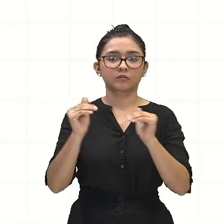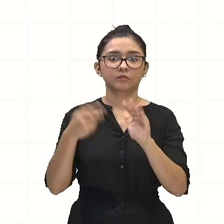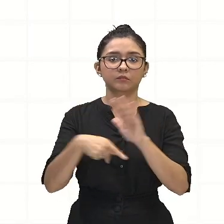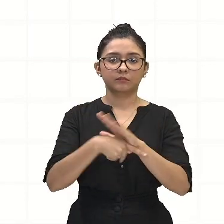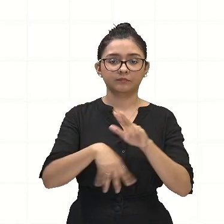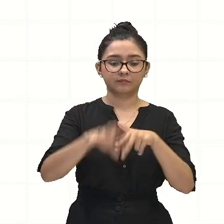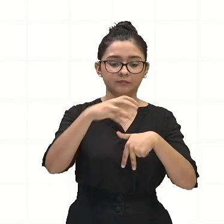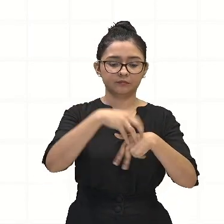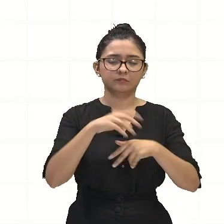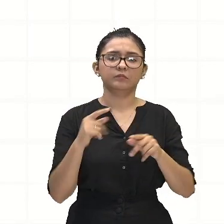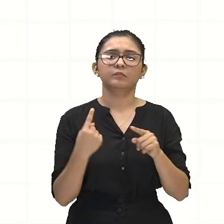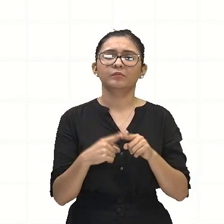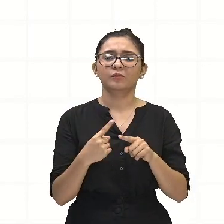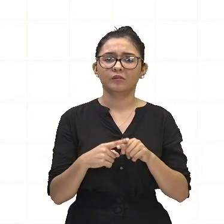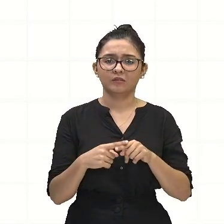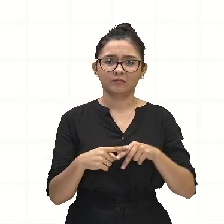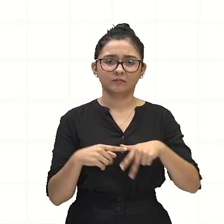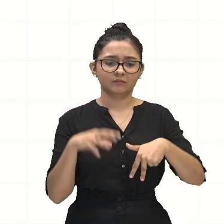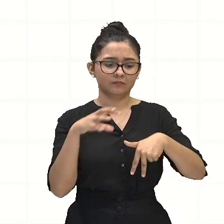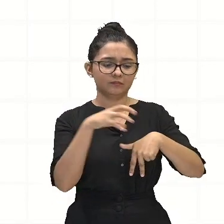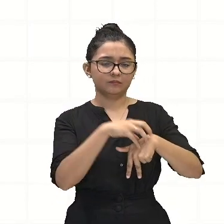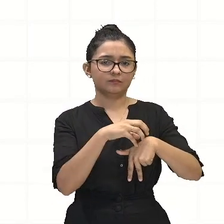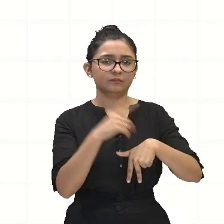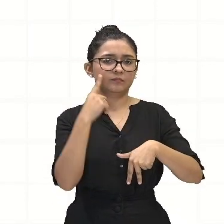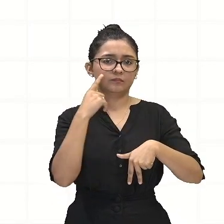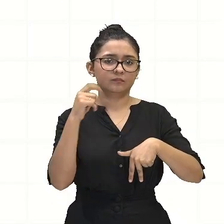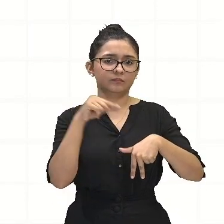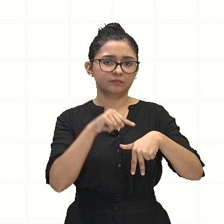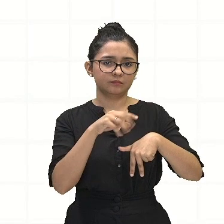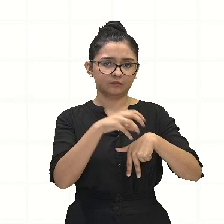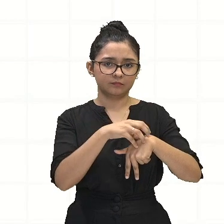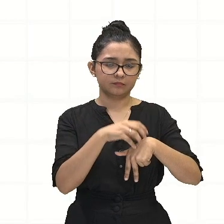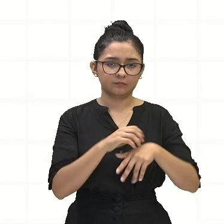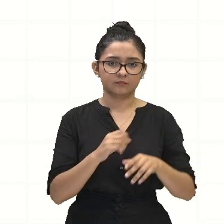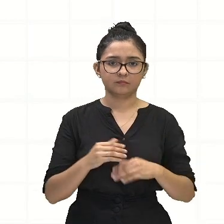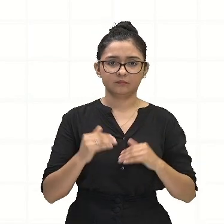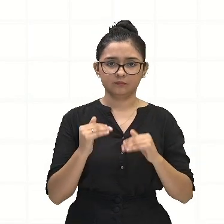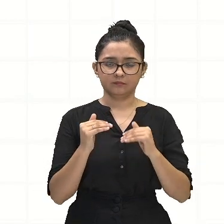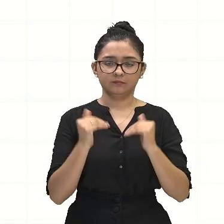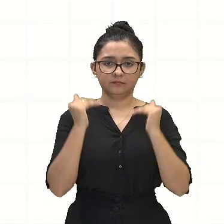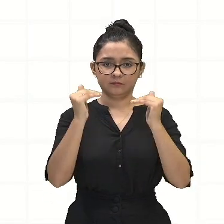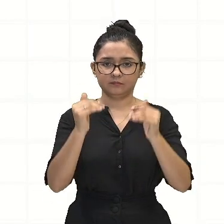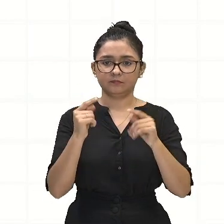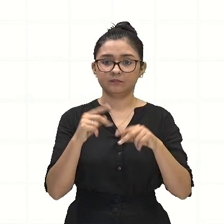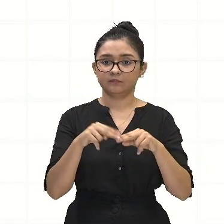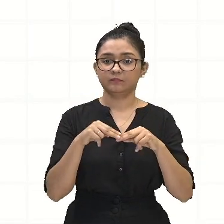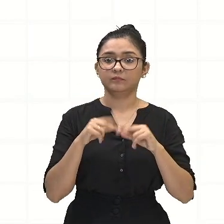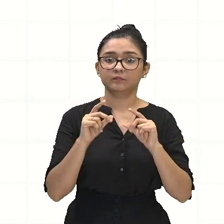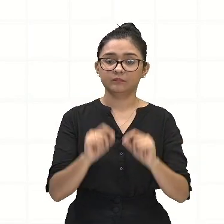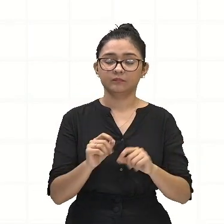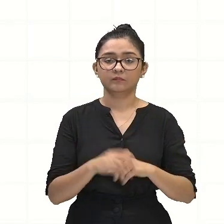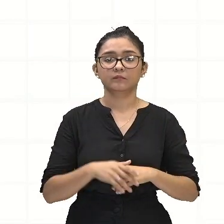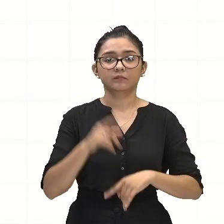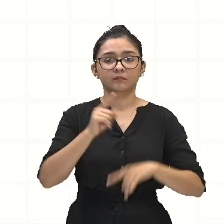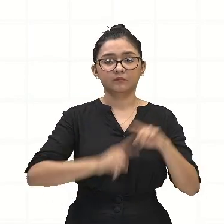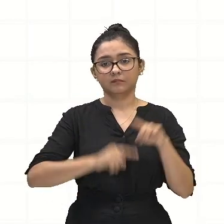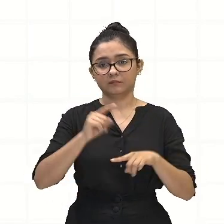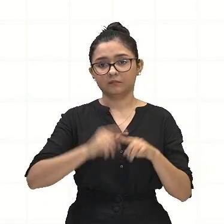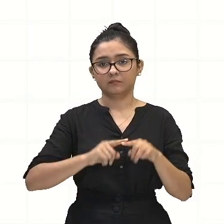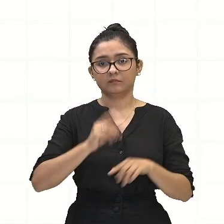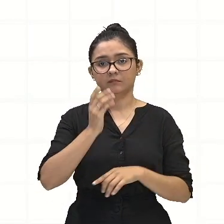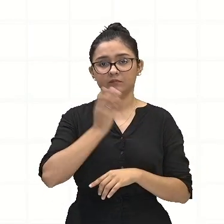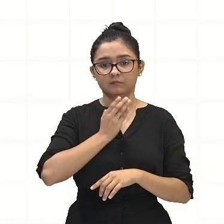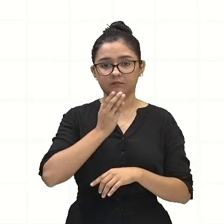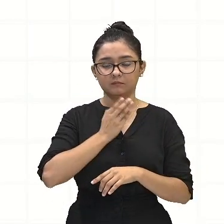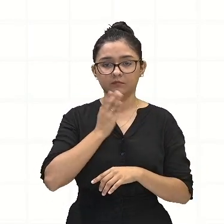que interessa à burguesia essa nova autoridade? Porque o transporte de bens e mercadorias entre